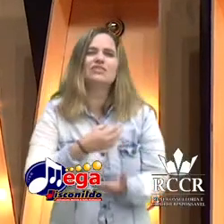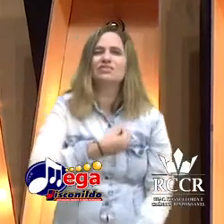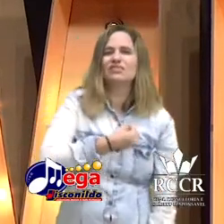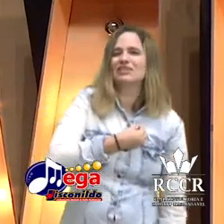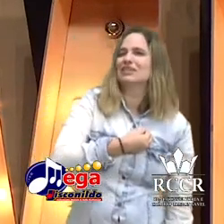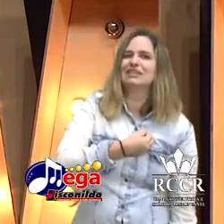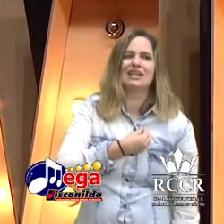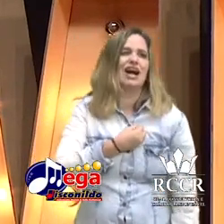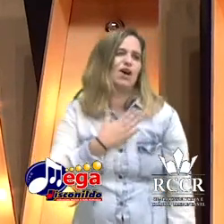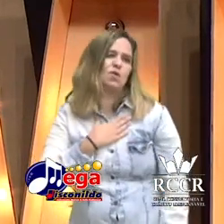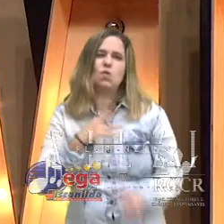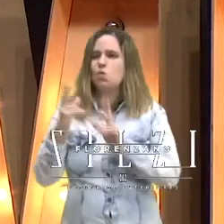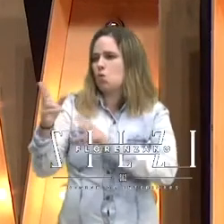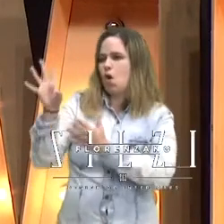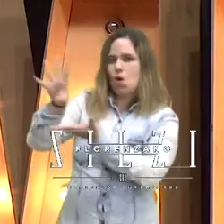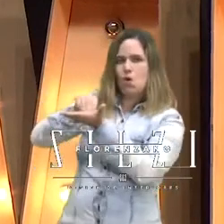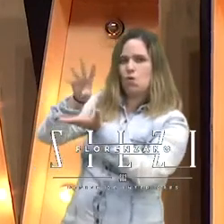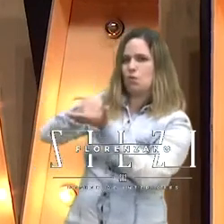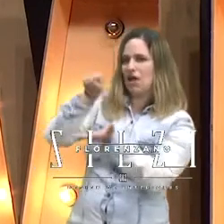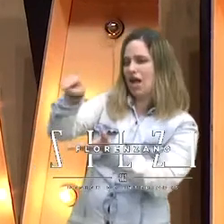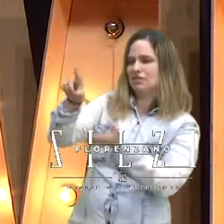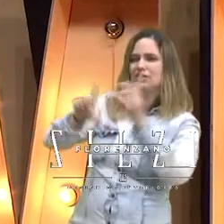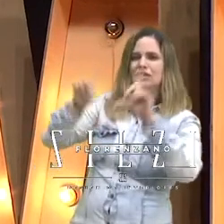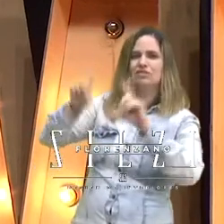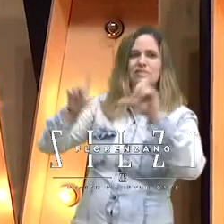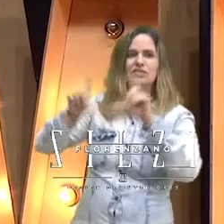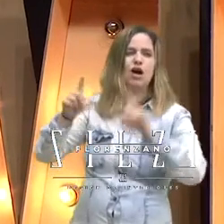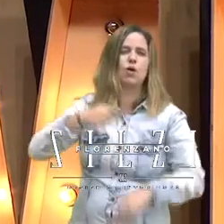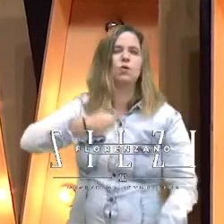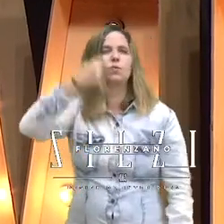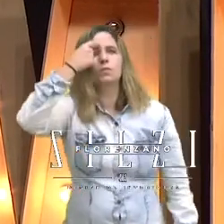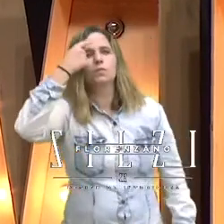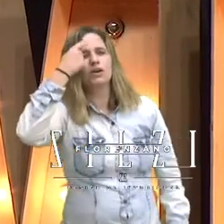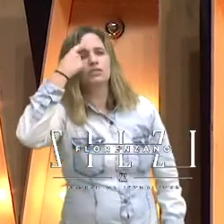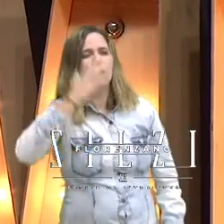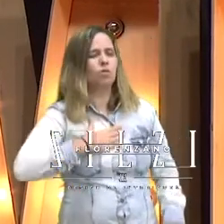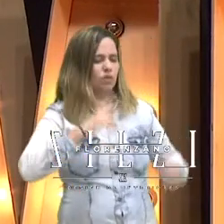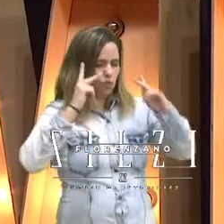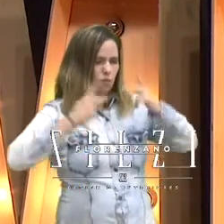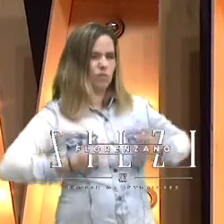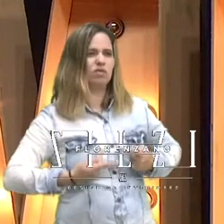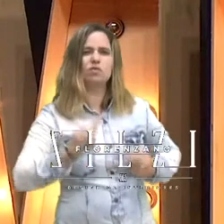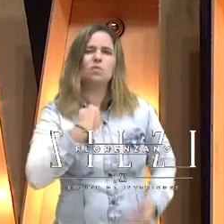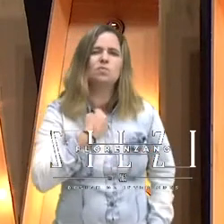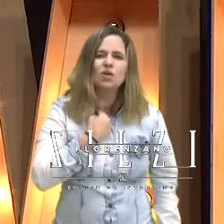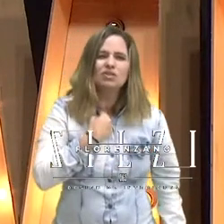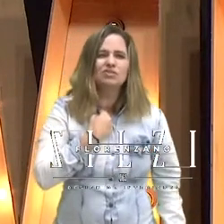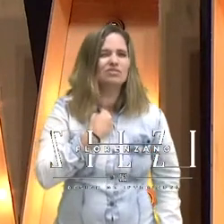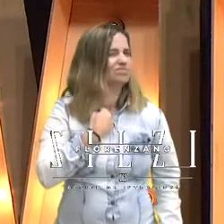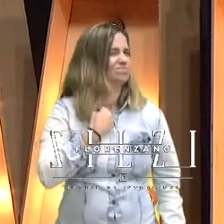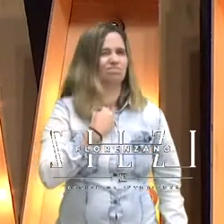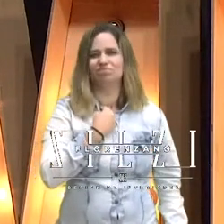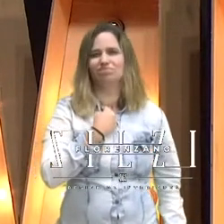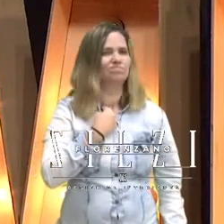correto. Ninguém pode mais pensar como sempre pensou, falar o que sempre achou. Não, não pode. Então a gente começa a ter